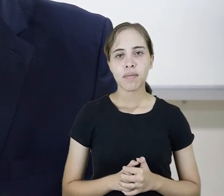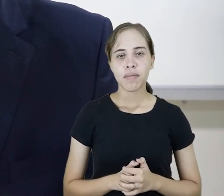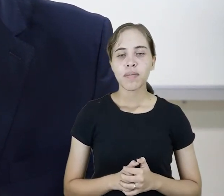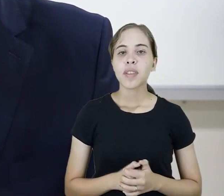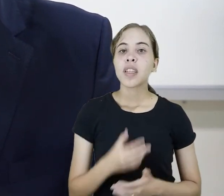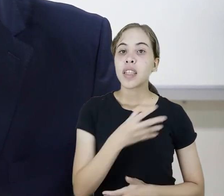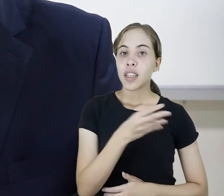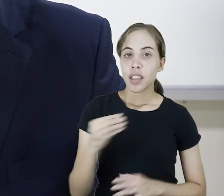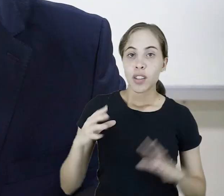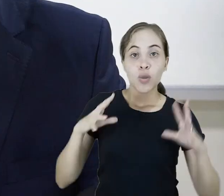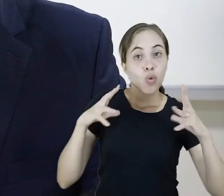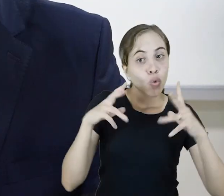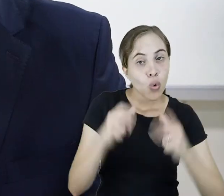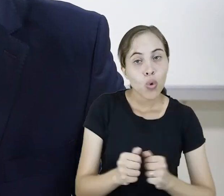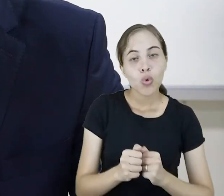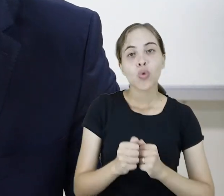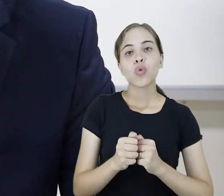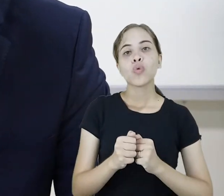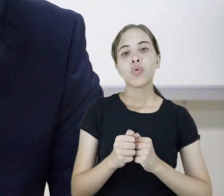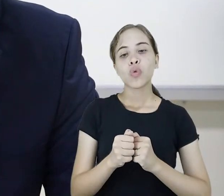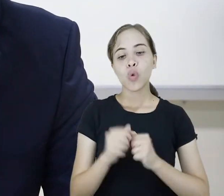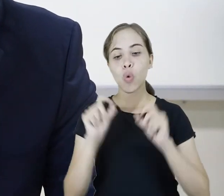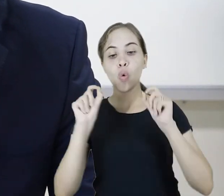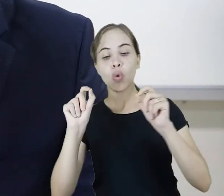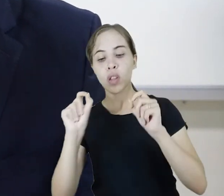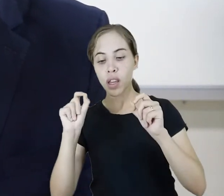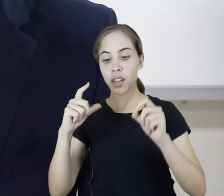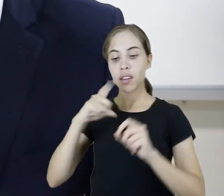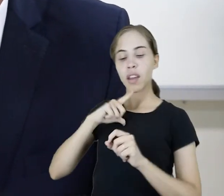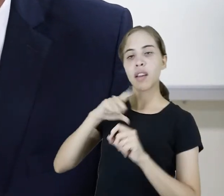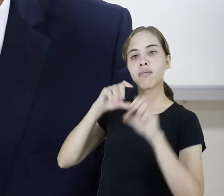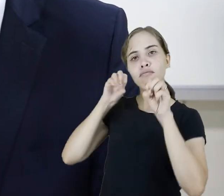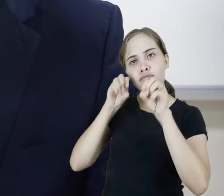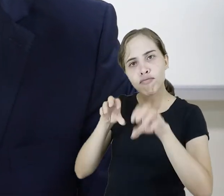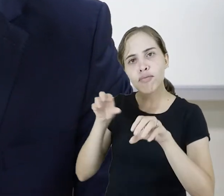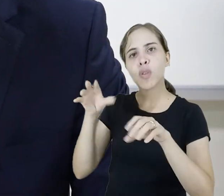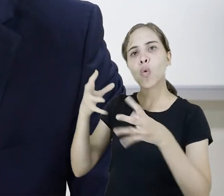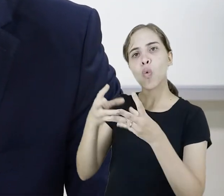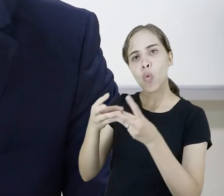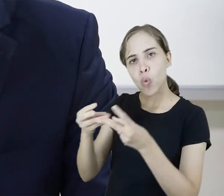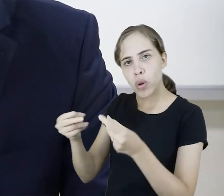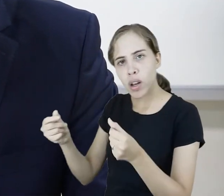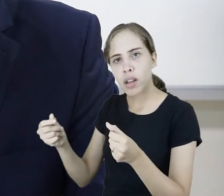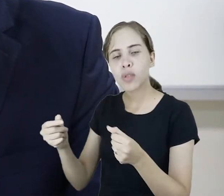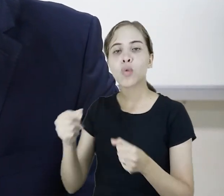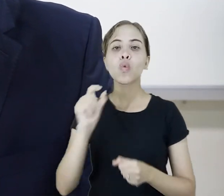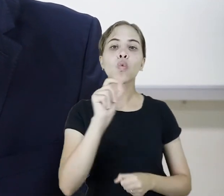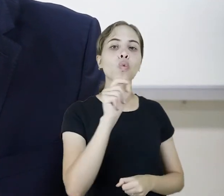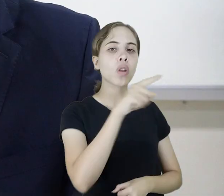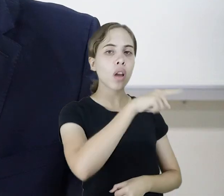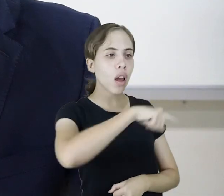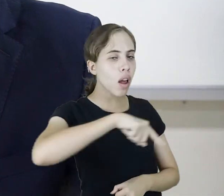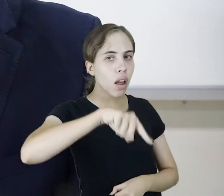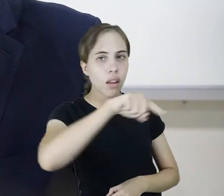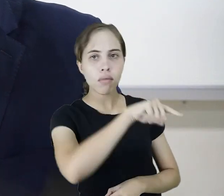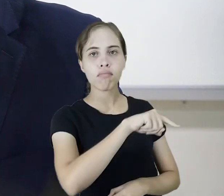E todos eles, tanto os que haviam sido curados, como os que eram